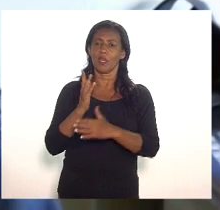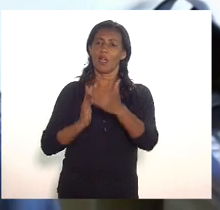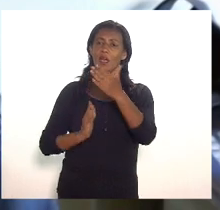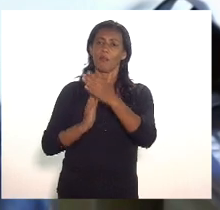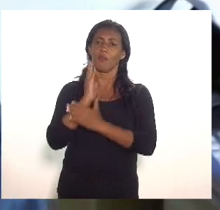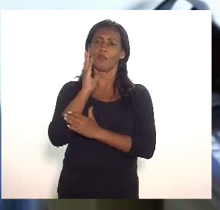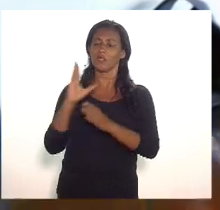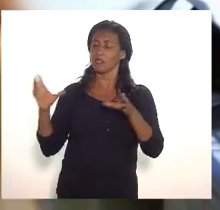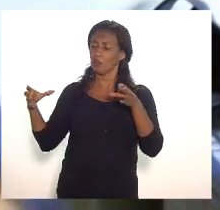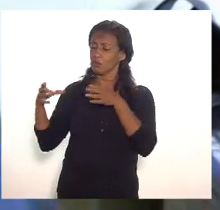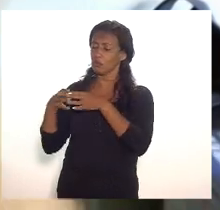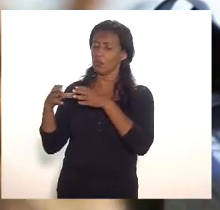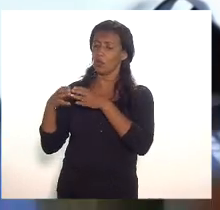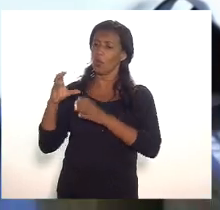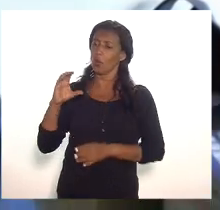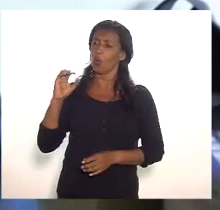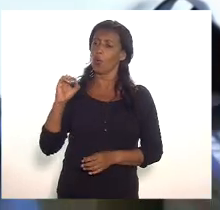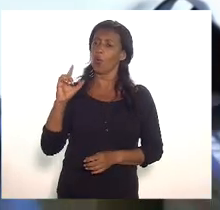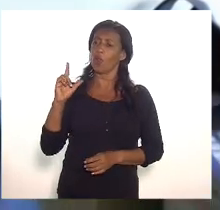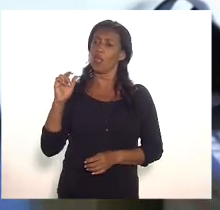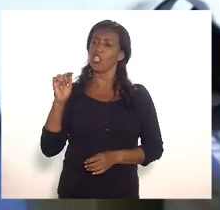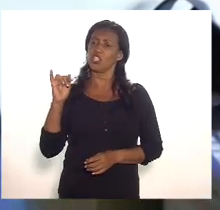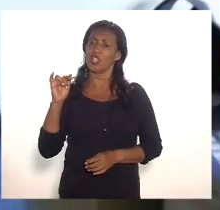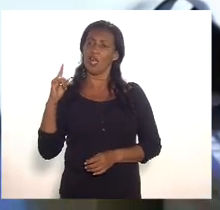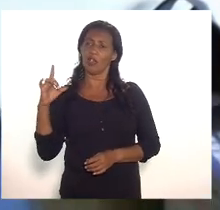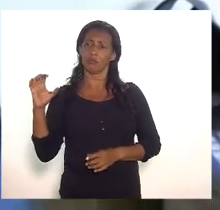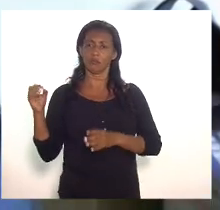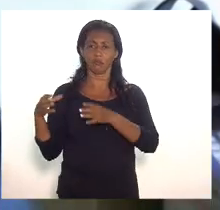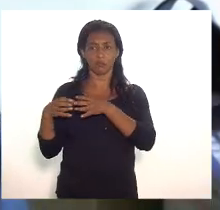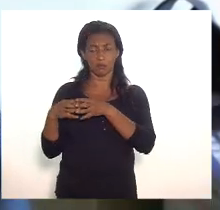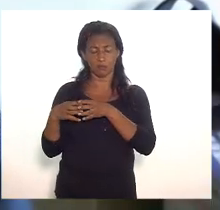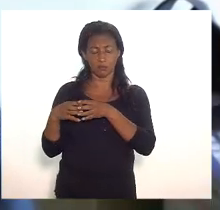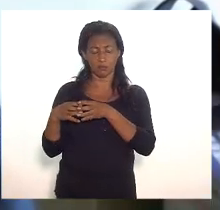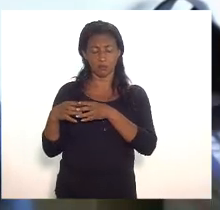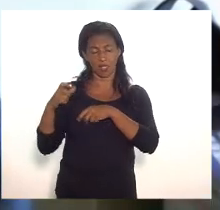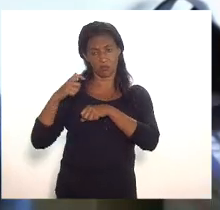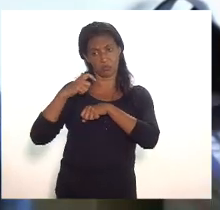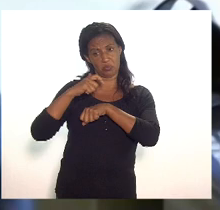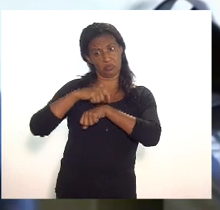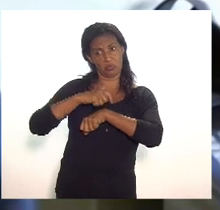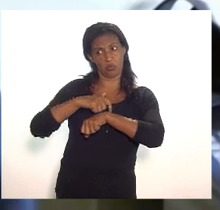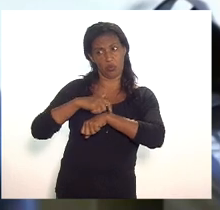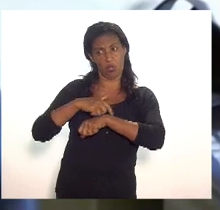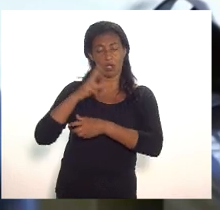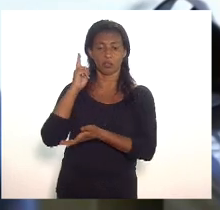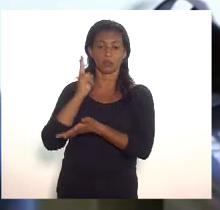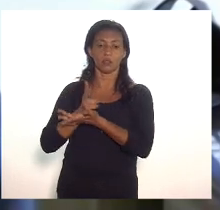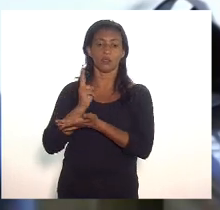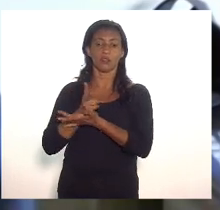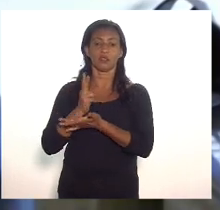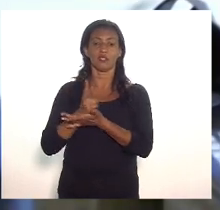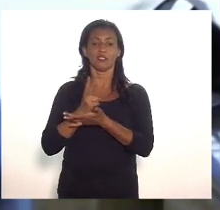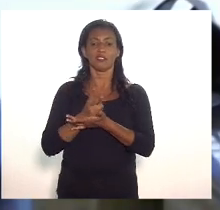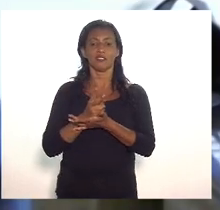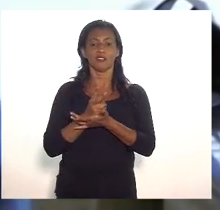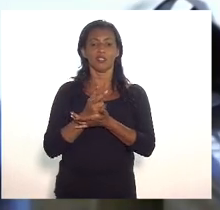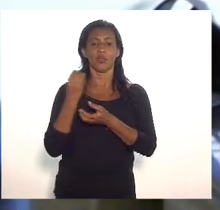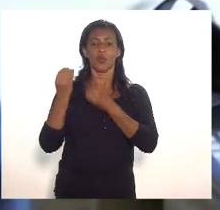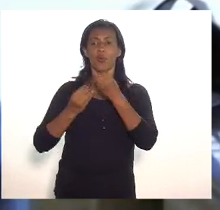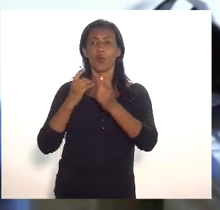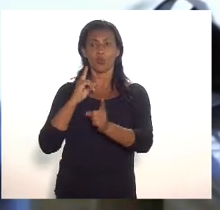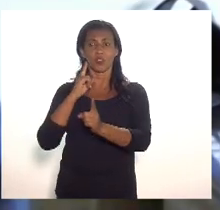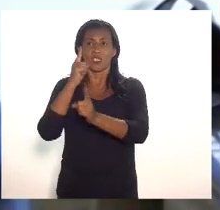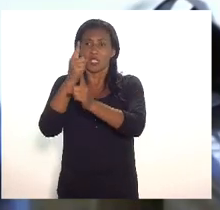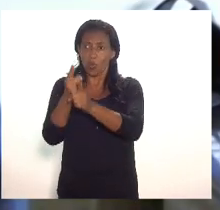do colegiado, o que ele já havia dito. Por ora, mantenho como se encontra a